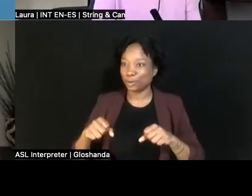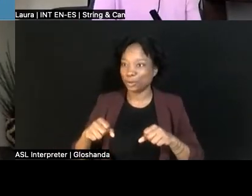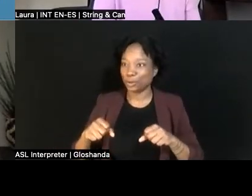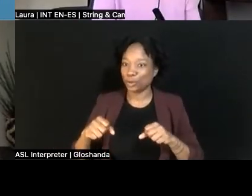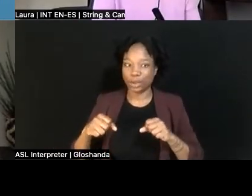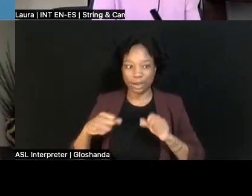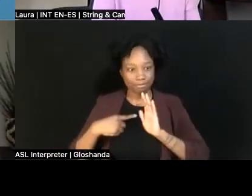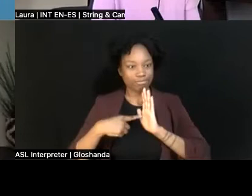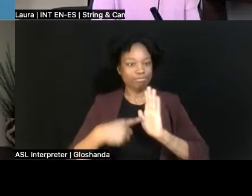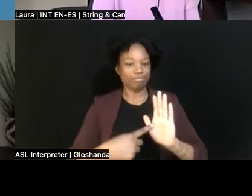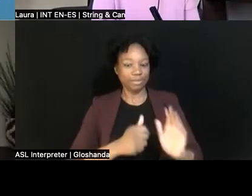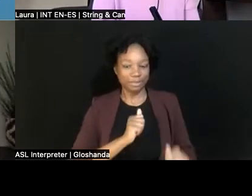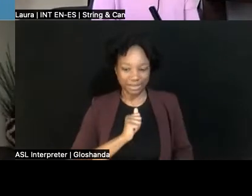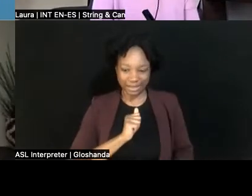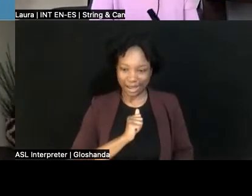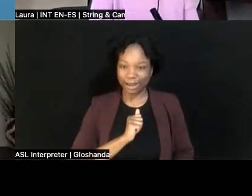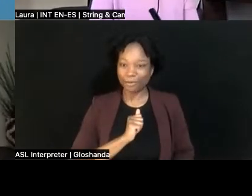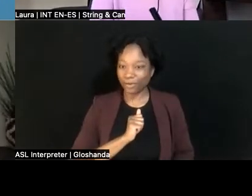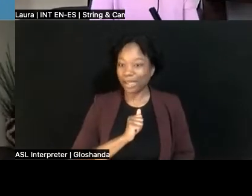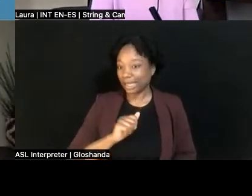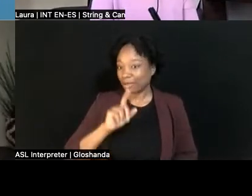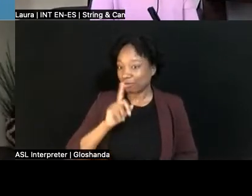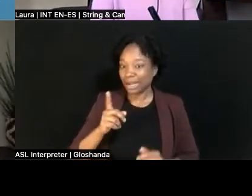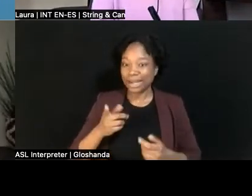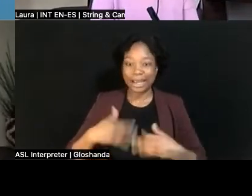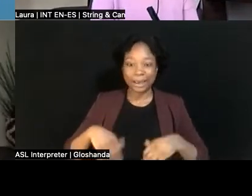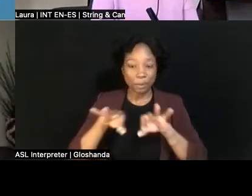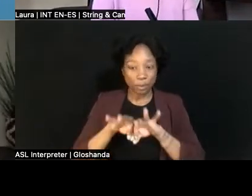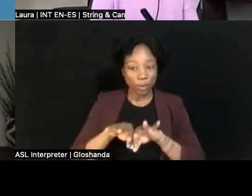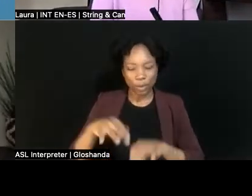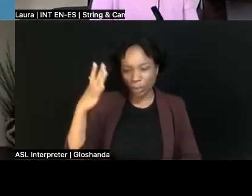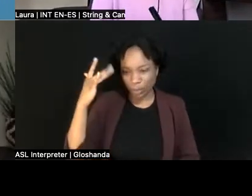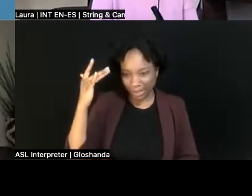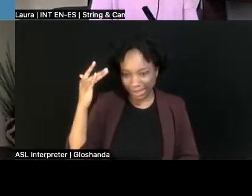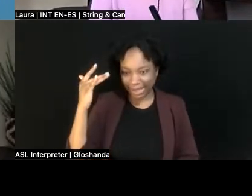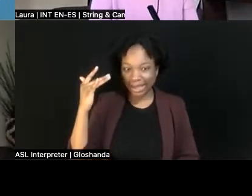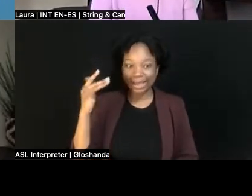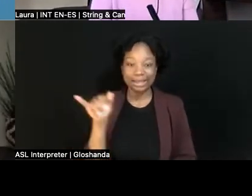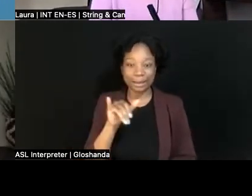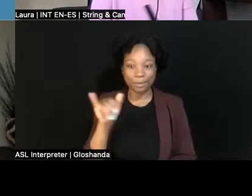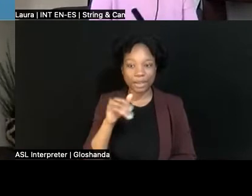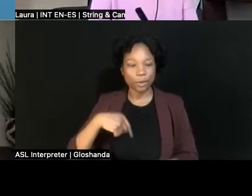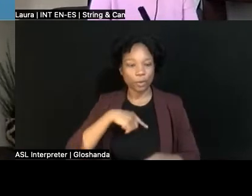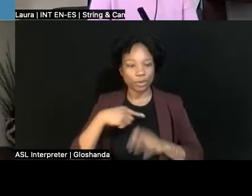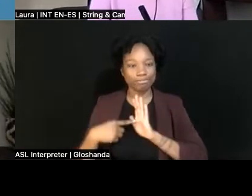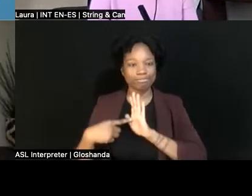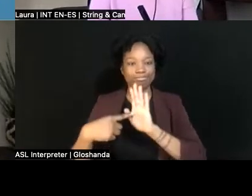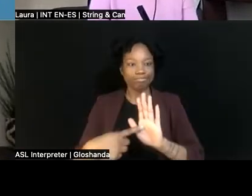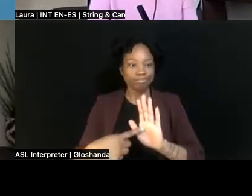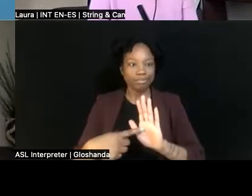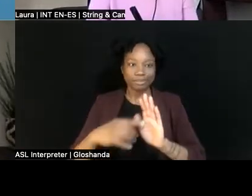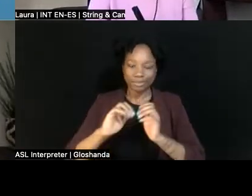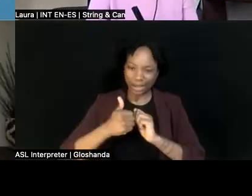E é muito importante essa questão, porque também nos mostram como nós somos.